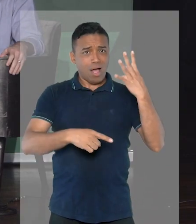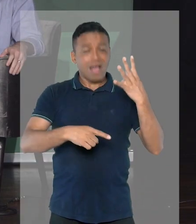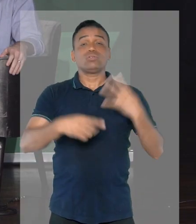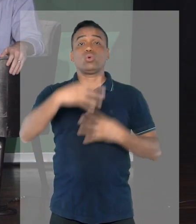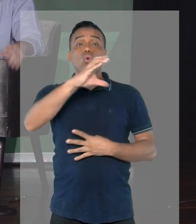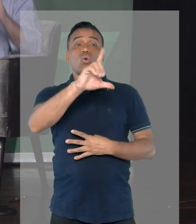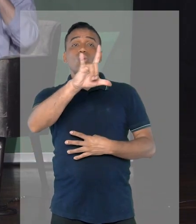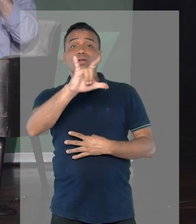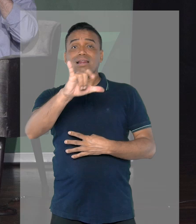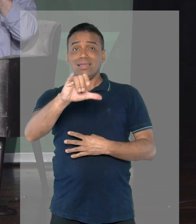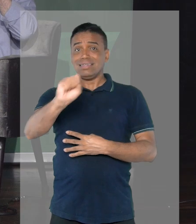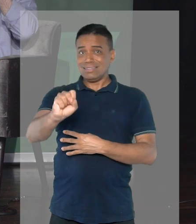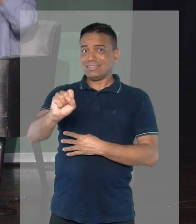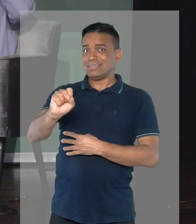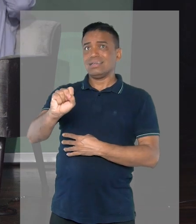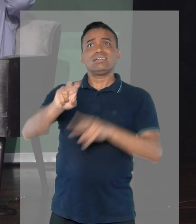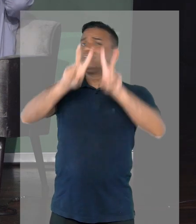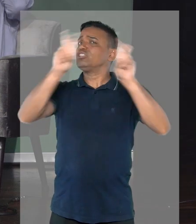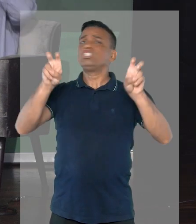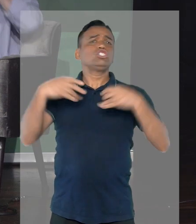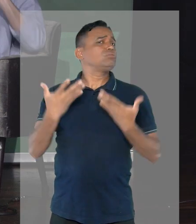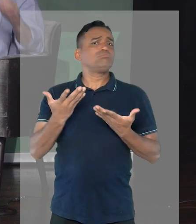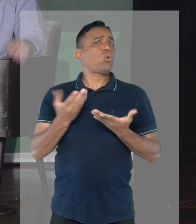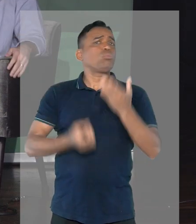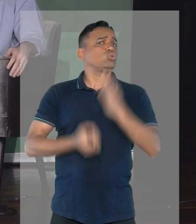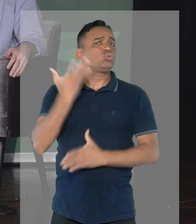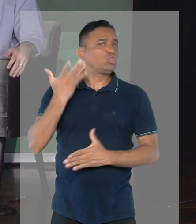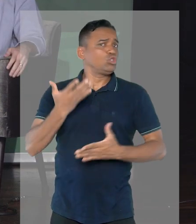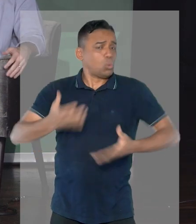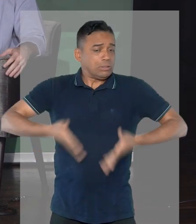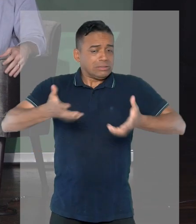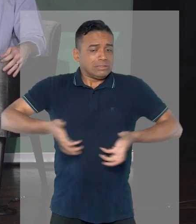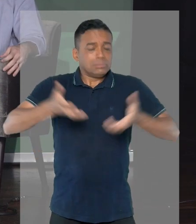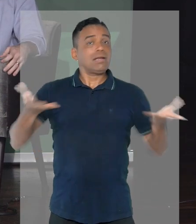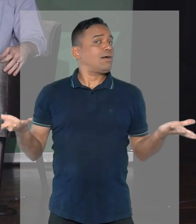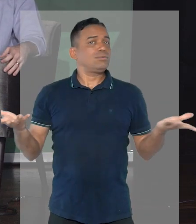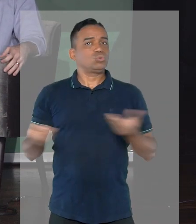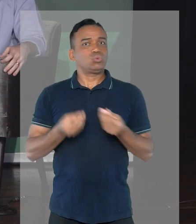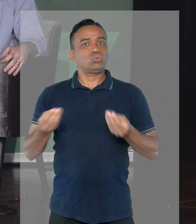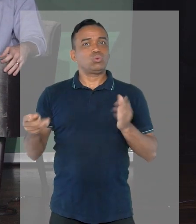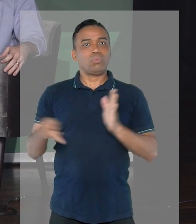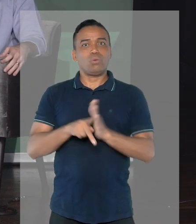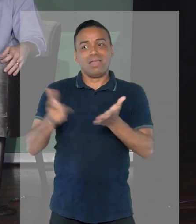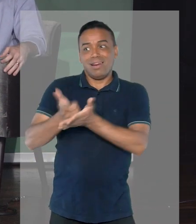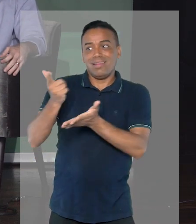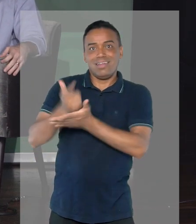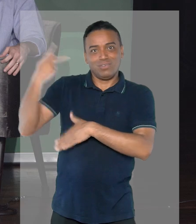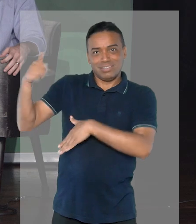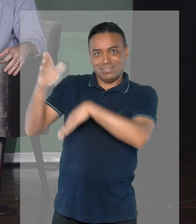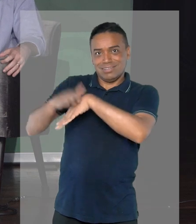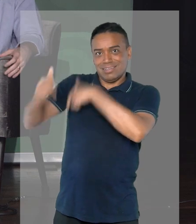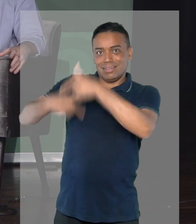cliques, vamos falar, né, de onde vem o título 4 cliques em Paulo Leminski, que é inspirado no nome de um dos livros dele,